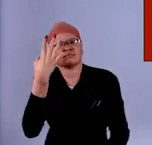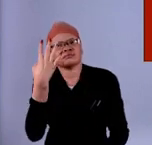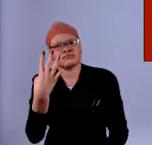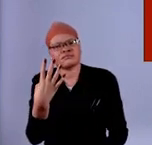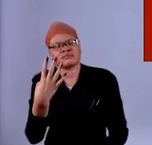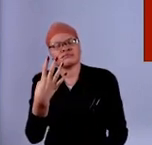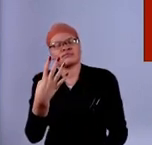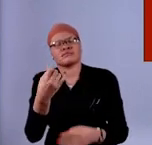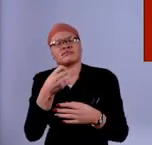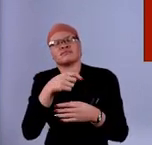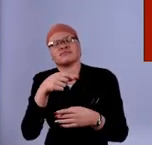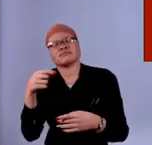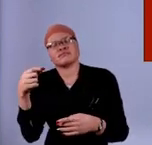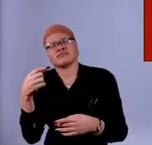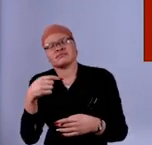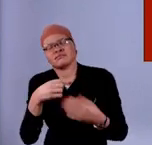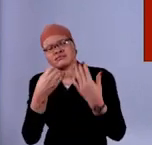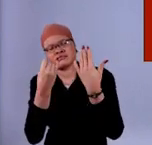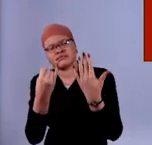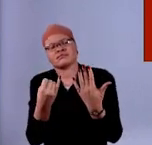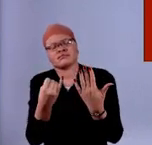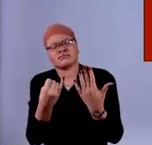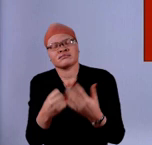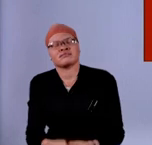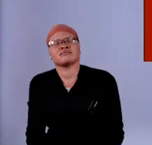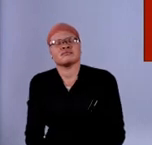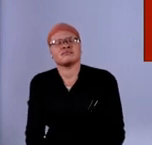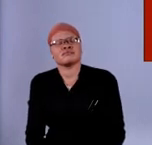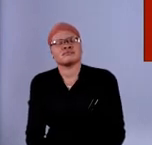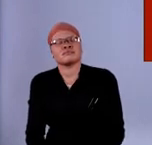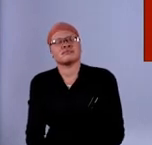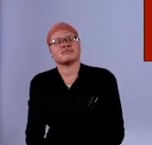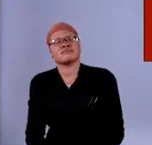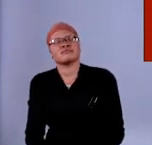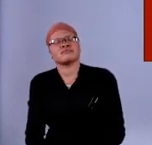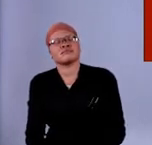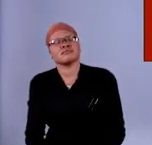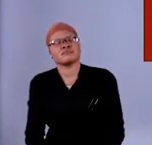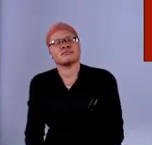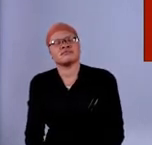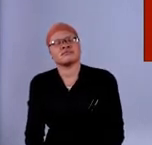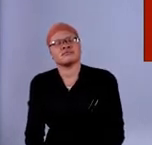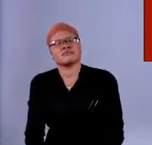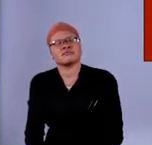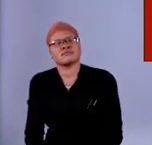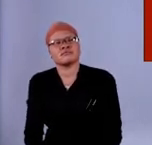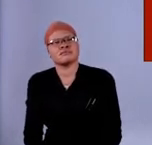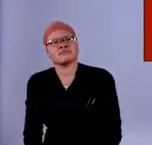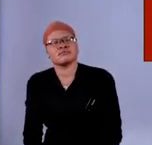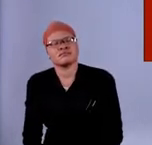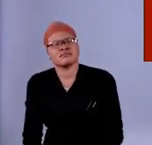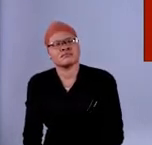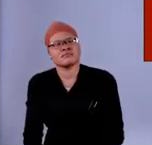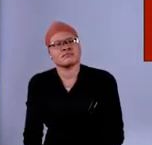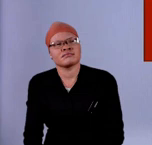partes corresponde a quatro sextos e escreve-se quatro sobre seis ele S4 cestos